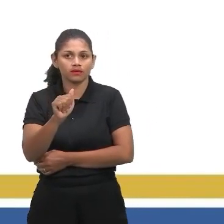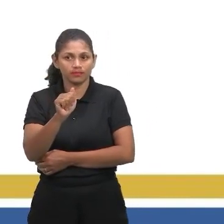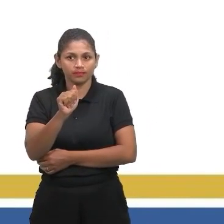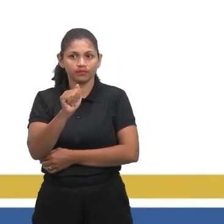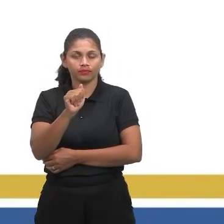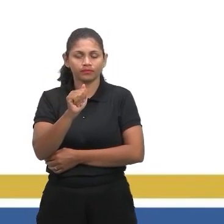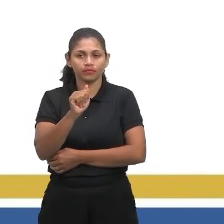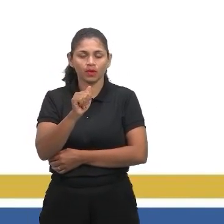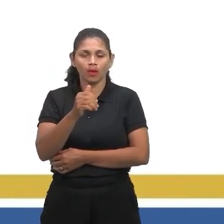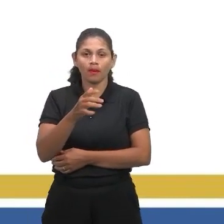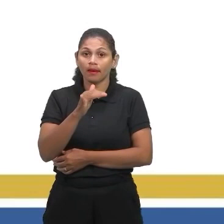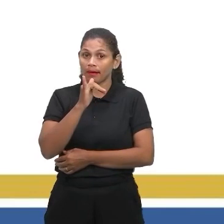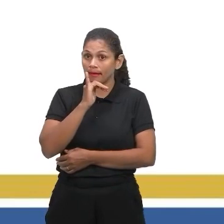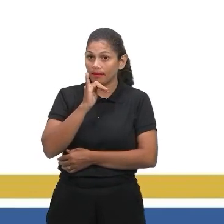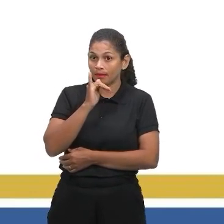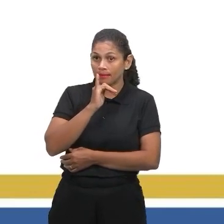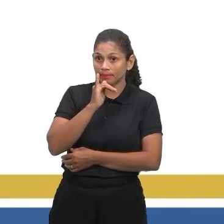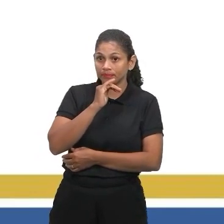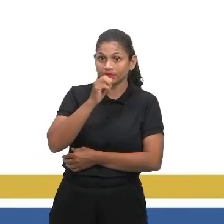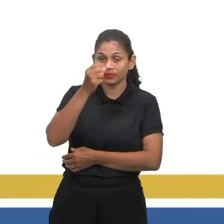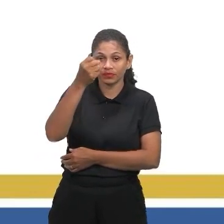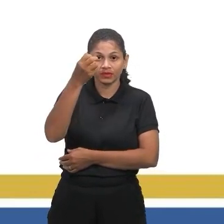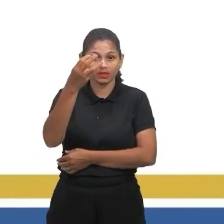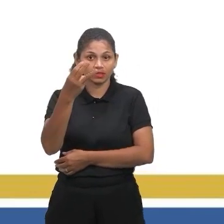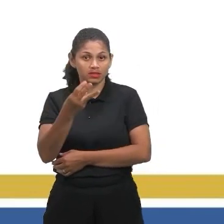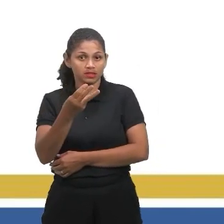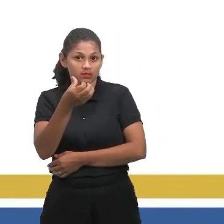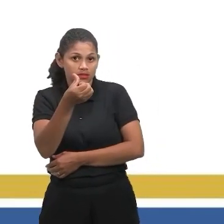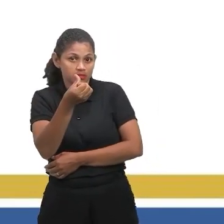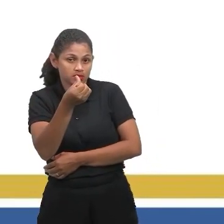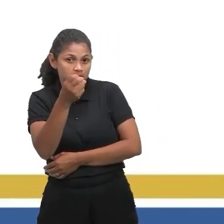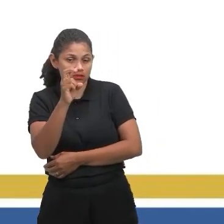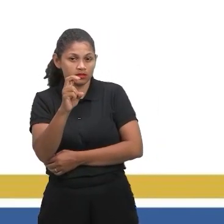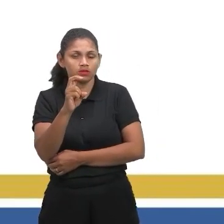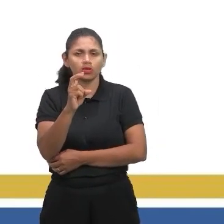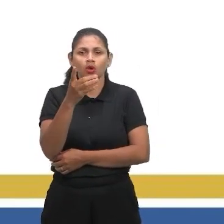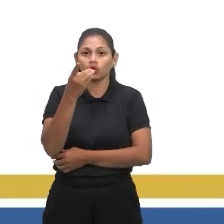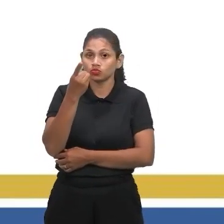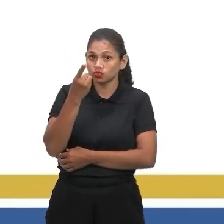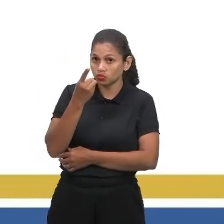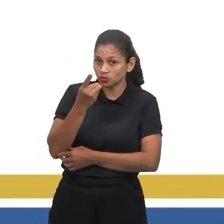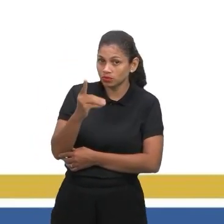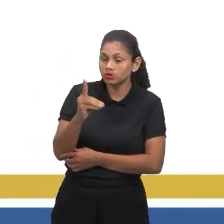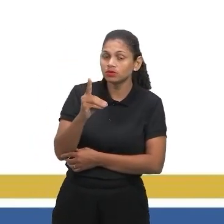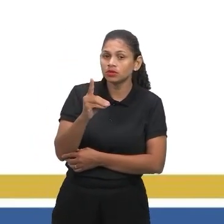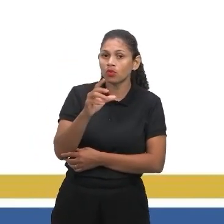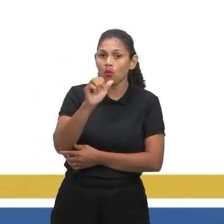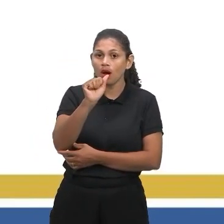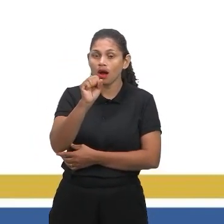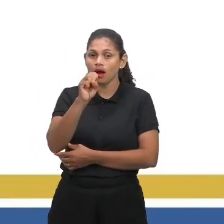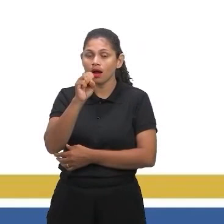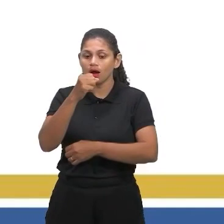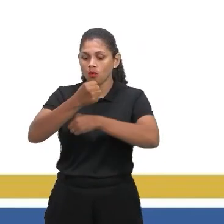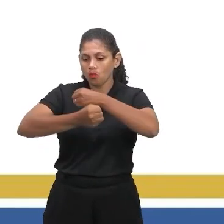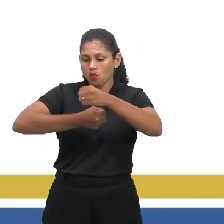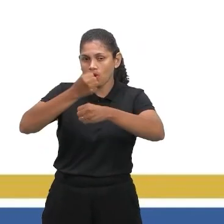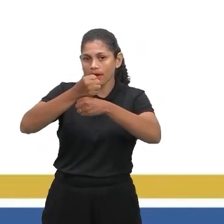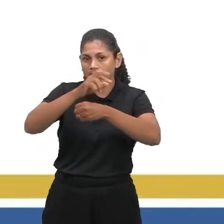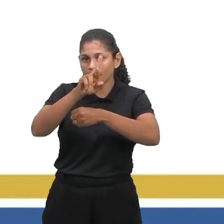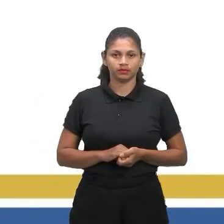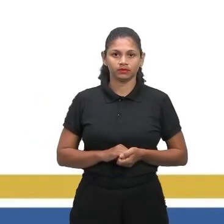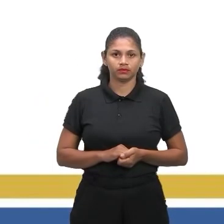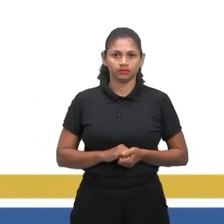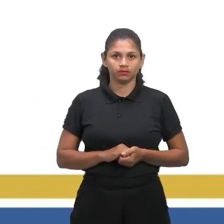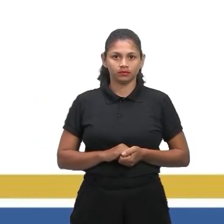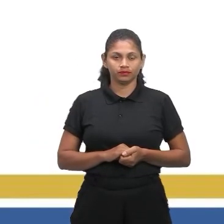seus 365 dias, o ano Raab ficava fora de sintonia com o ano solar real, a cada 4